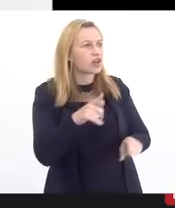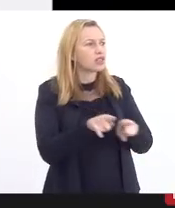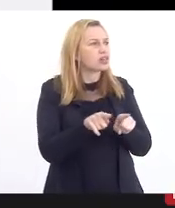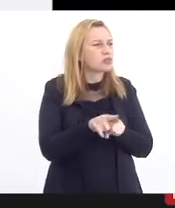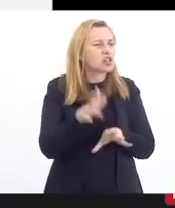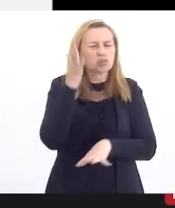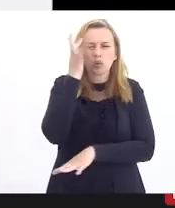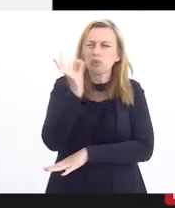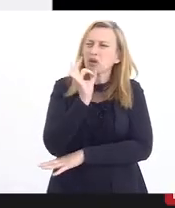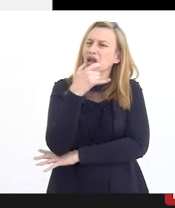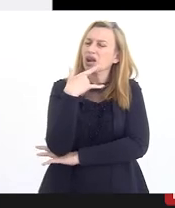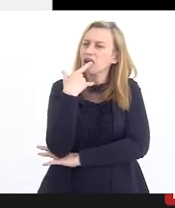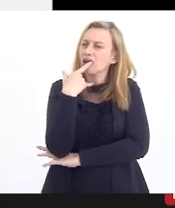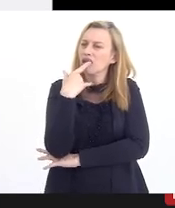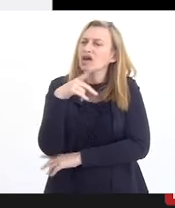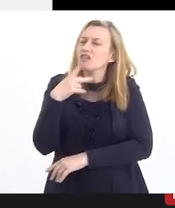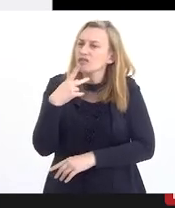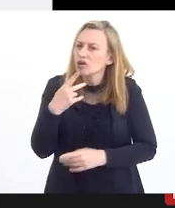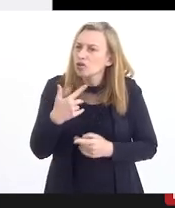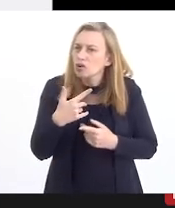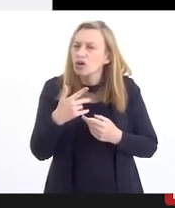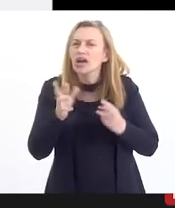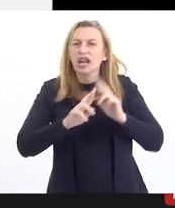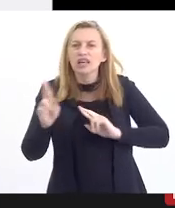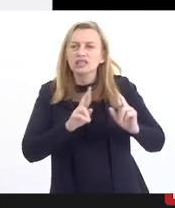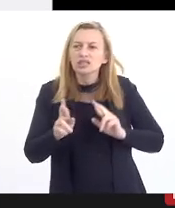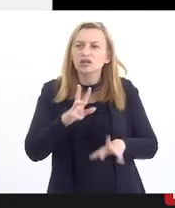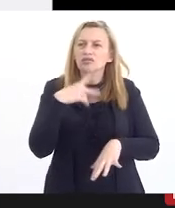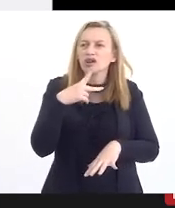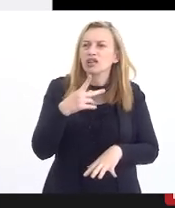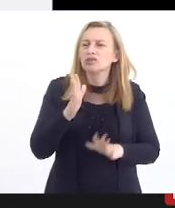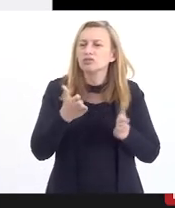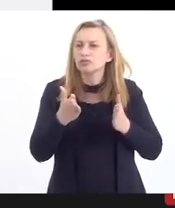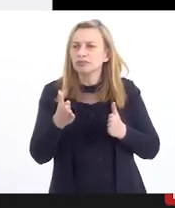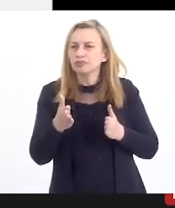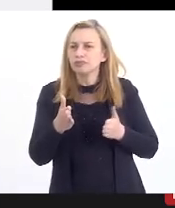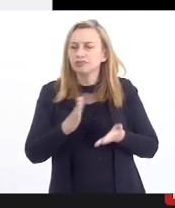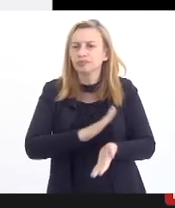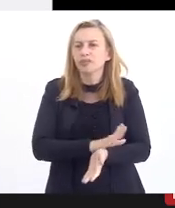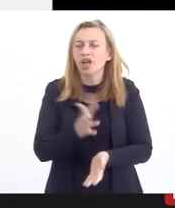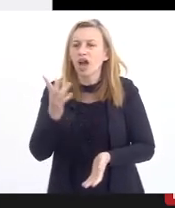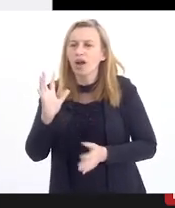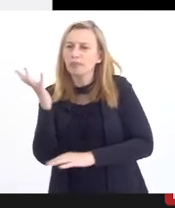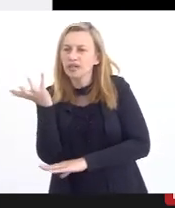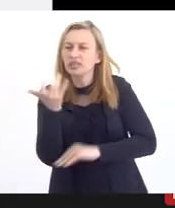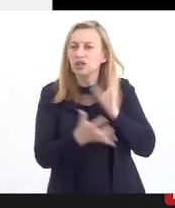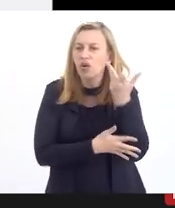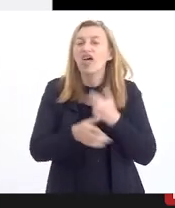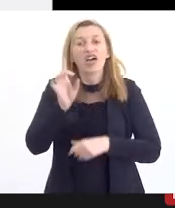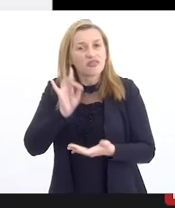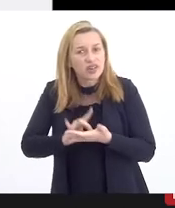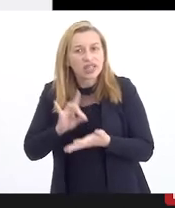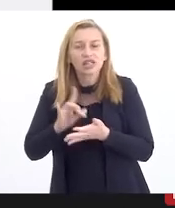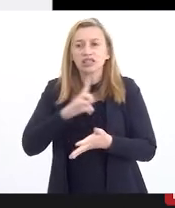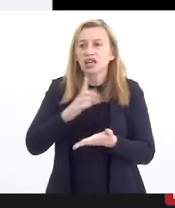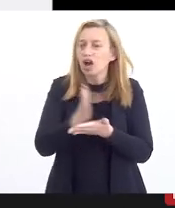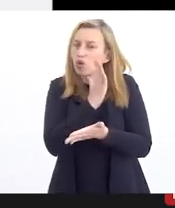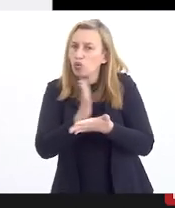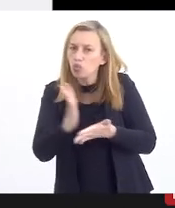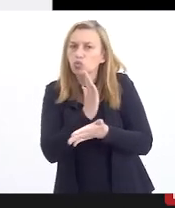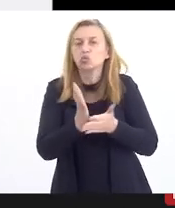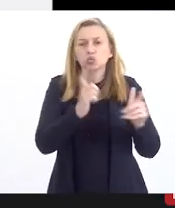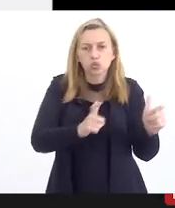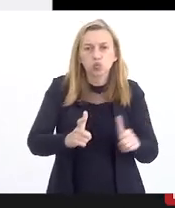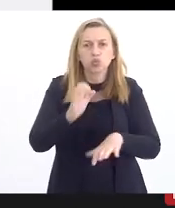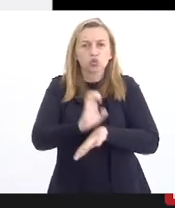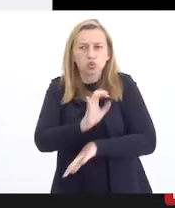recordo quem fez aqui, em relação ao que nós chamamos hoje de racismo ambiental. É verdade, existem alguns lugares no estado